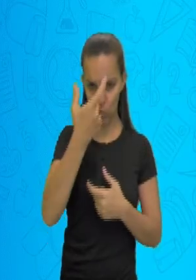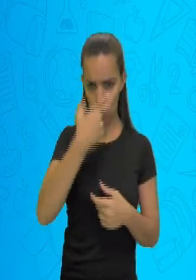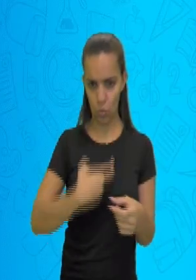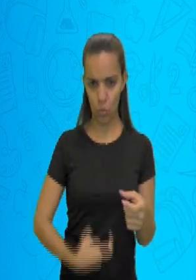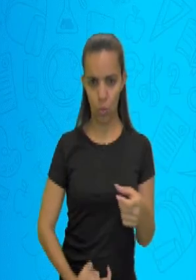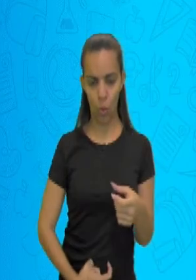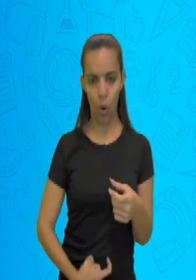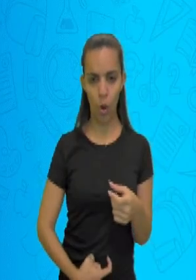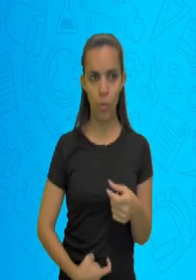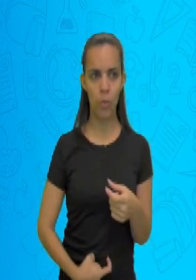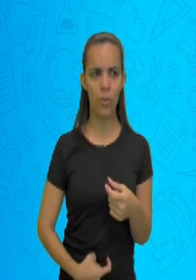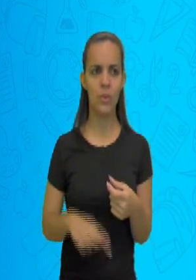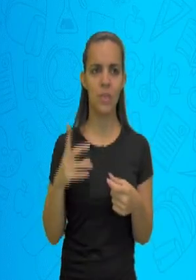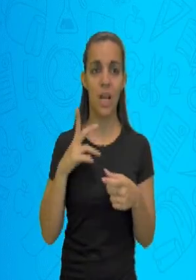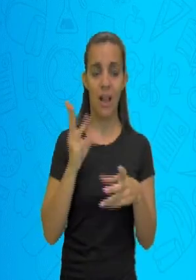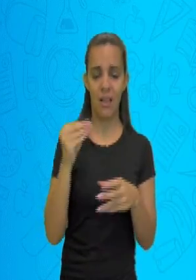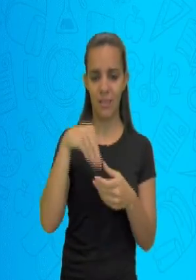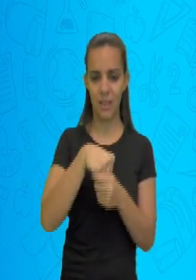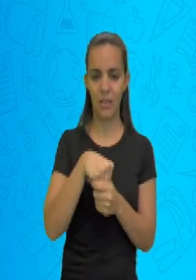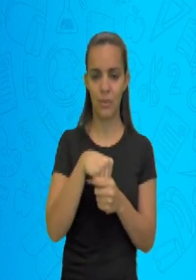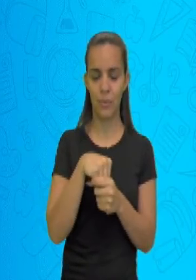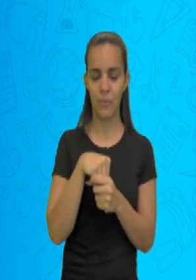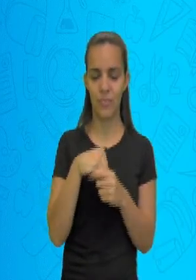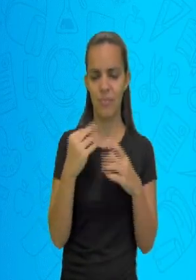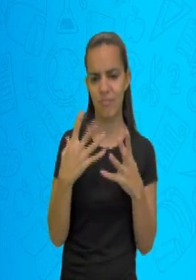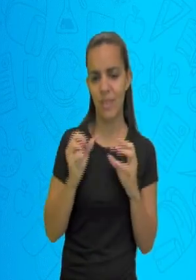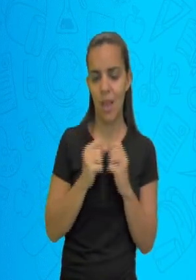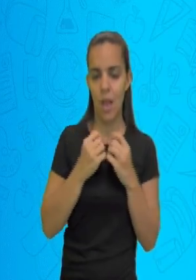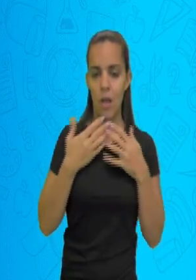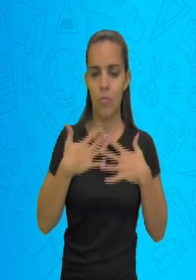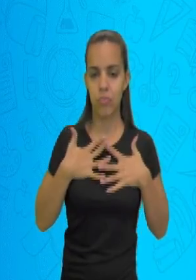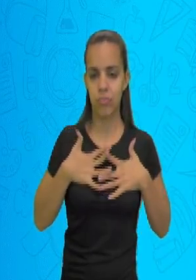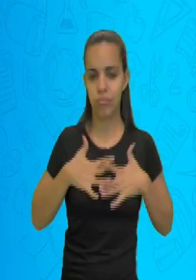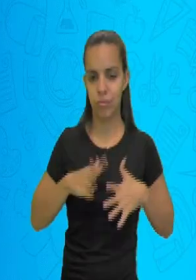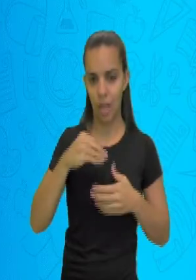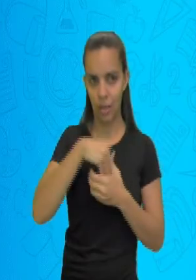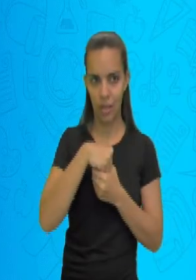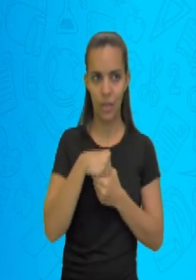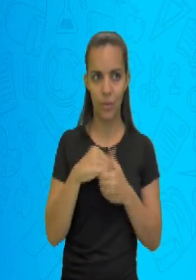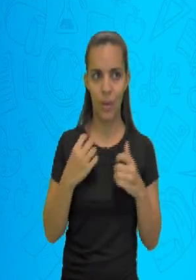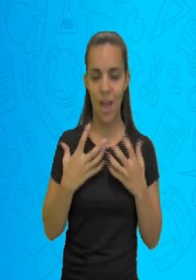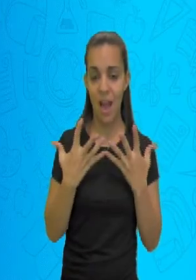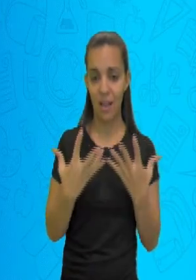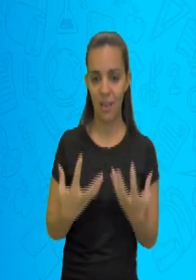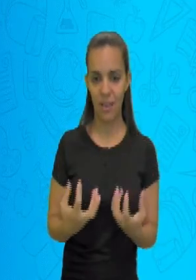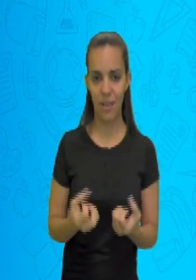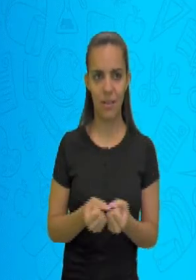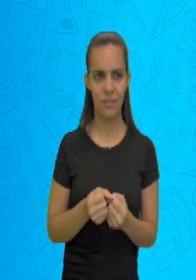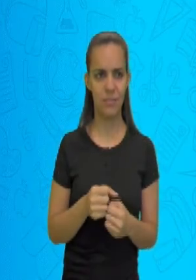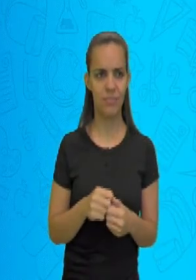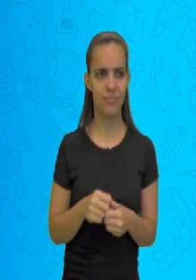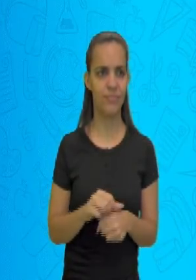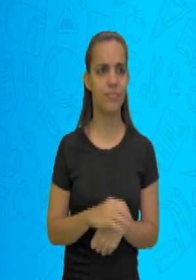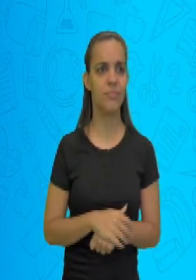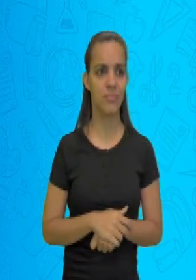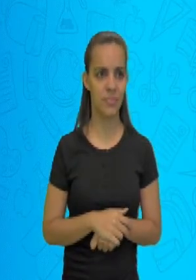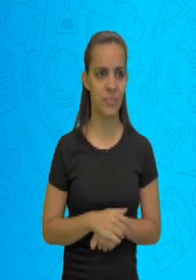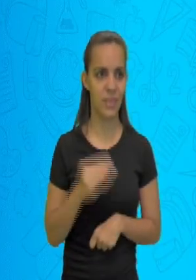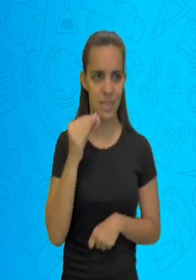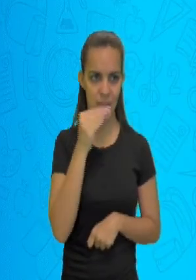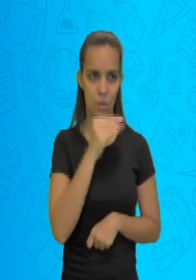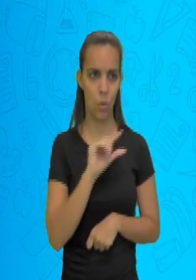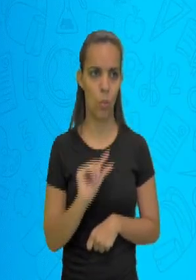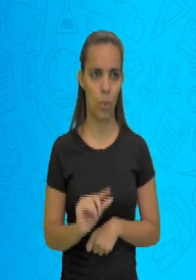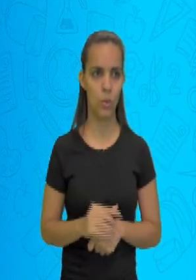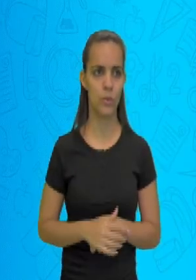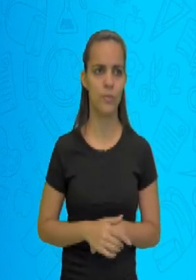dentro acabam aquecendo aquela moradia, acabam aquecendo aquele ambiente. E depois, com o tempo, as